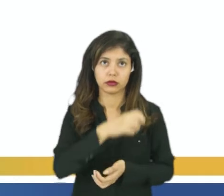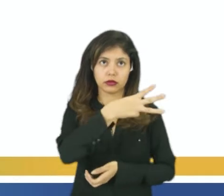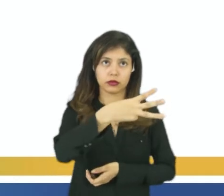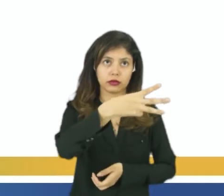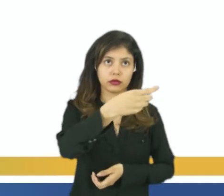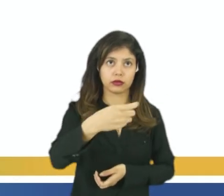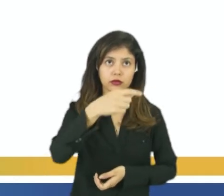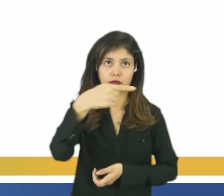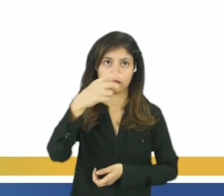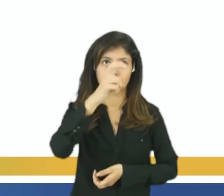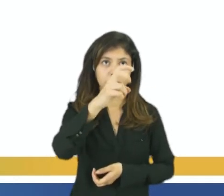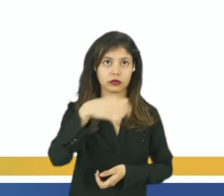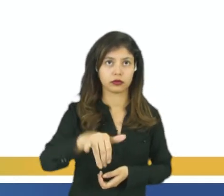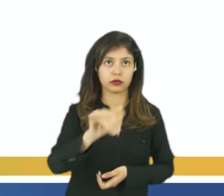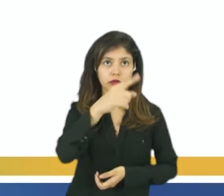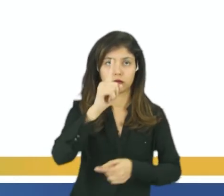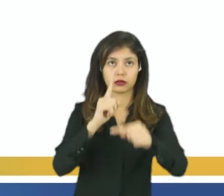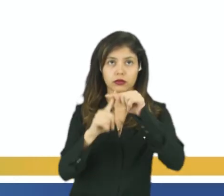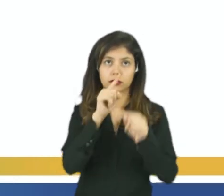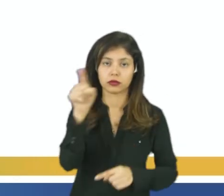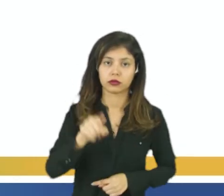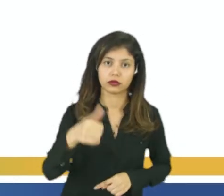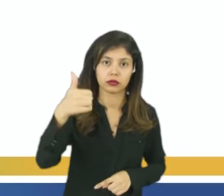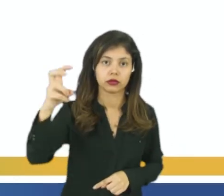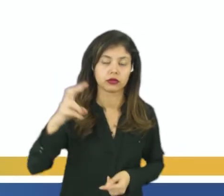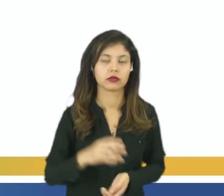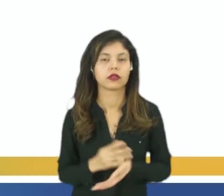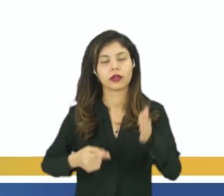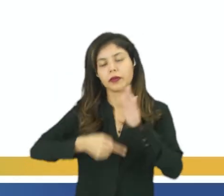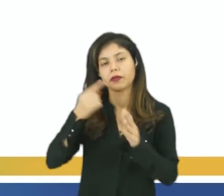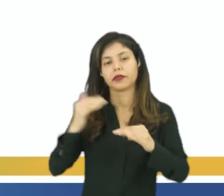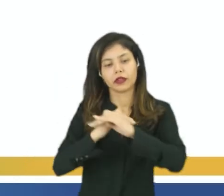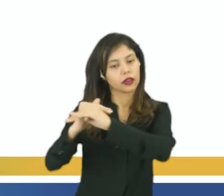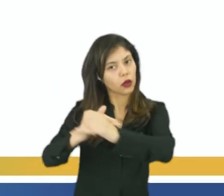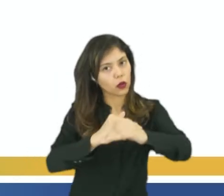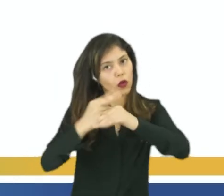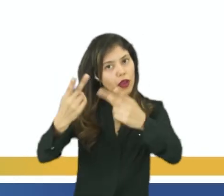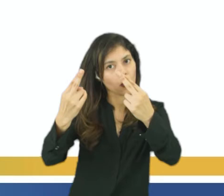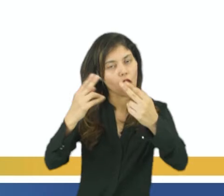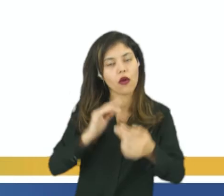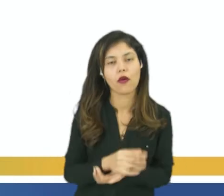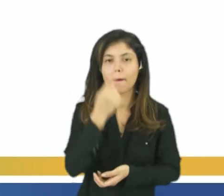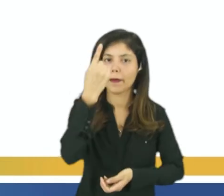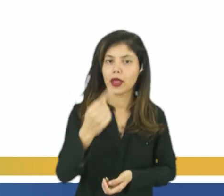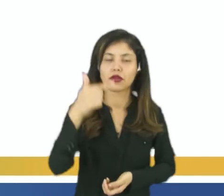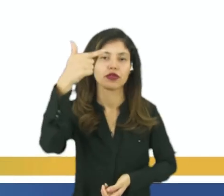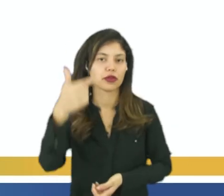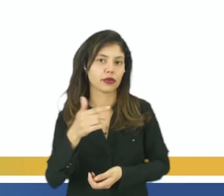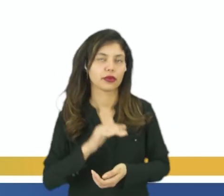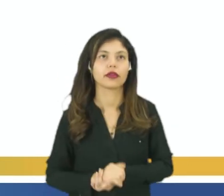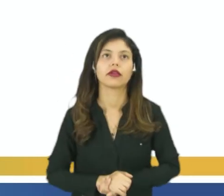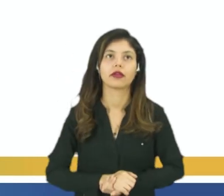é solução quando ela é igual no primeiro membro e no segundo membro. Tudo bem?